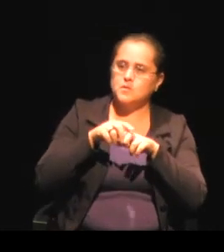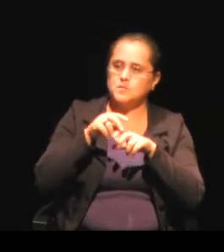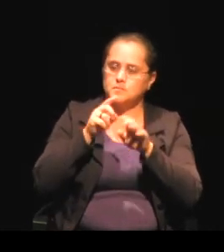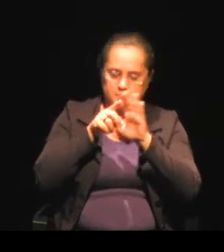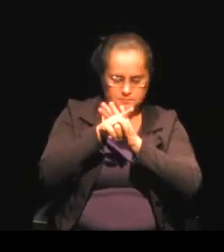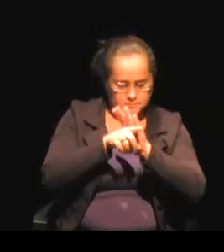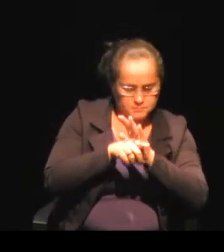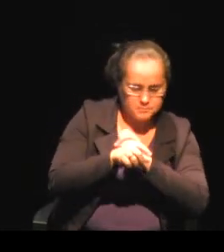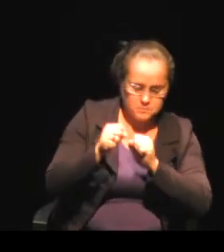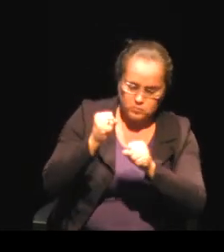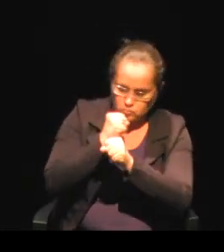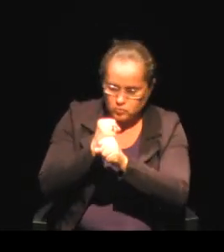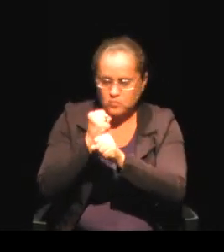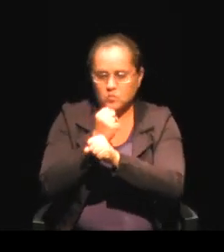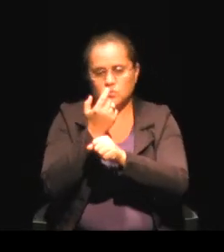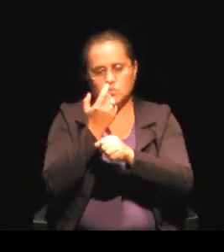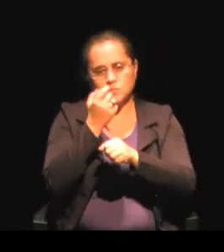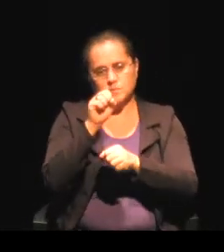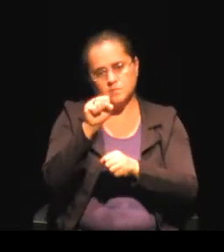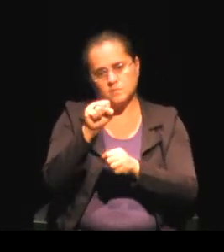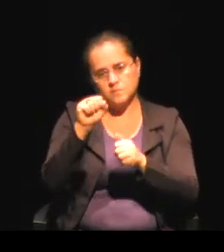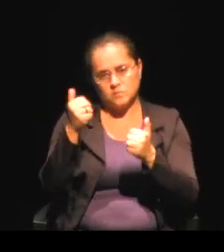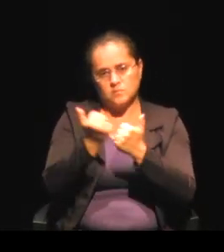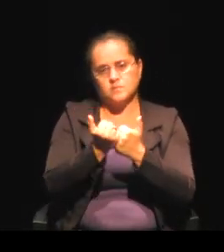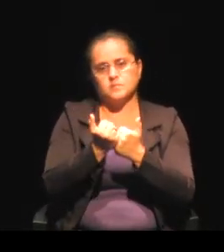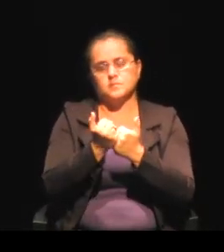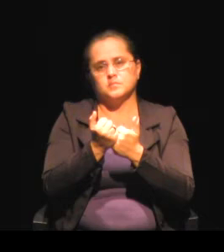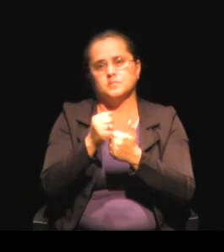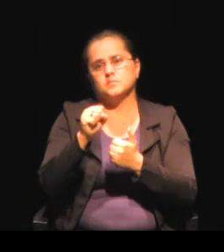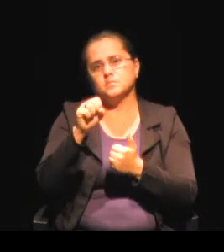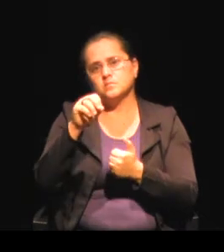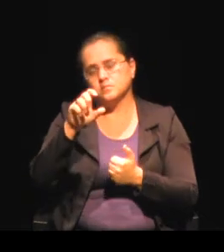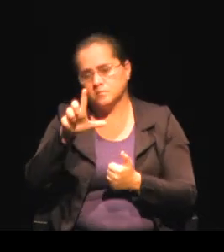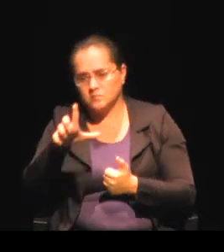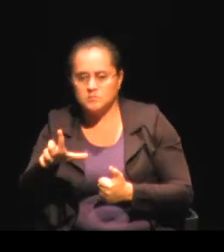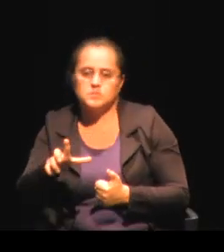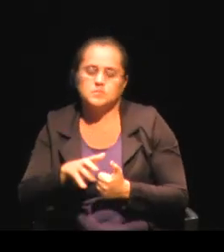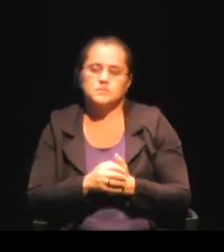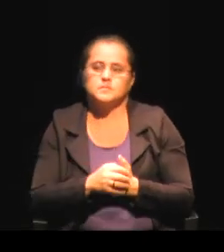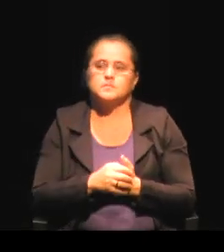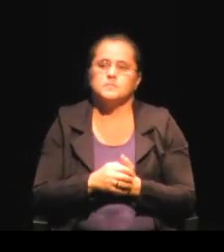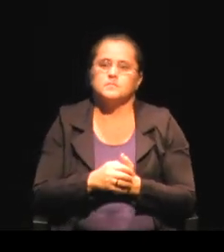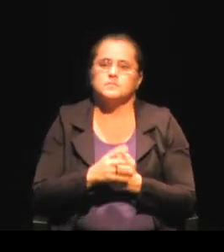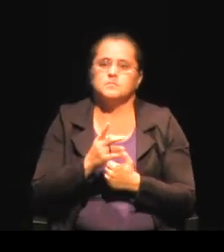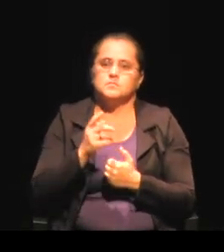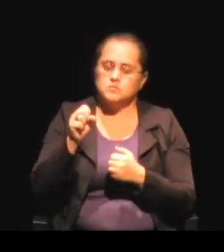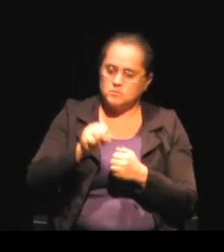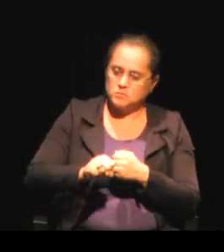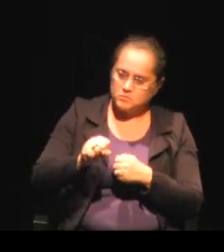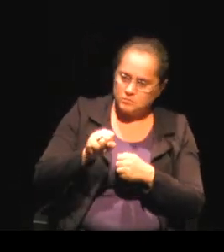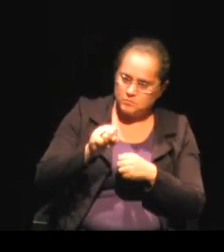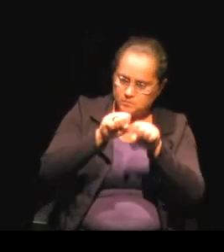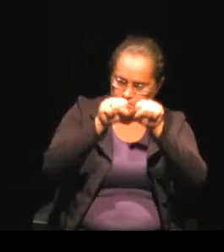e, para isso, então, levantando as construções do solo, não aparece nenhum pilar, na verdade, no sentido do pilar. Assim, a